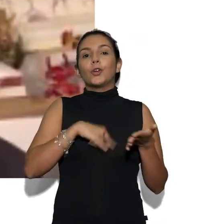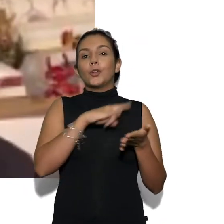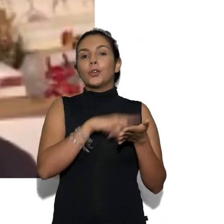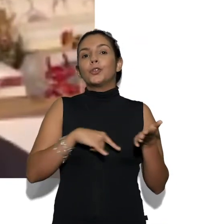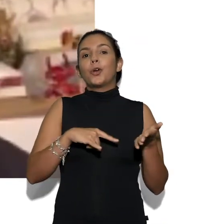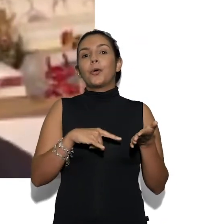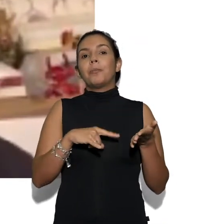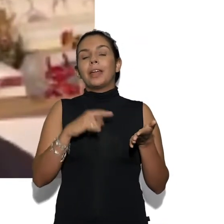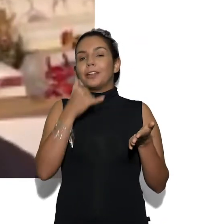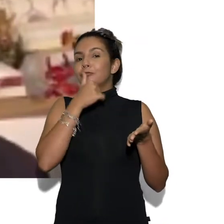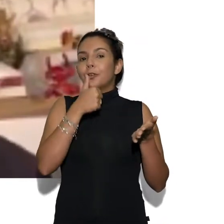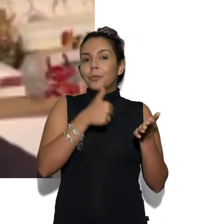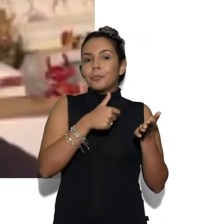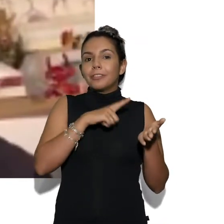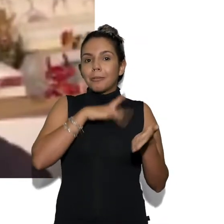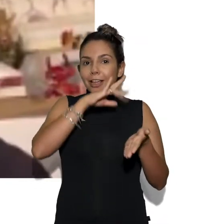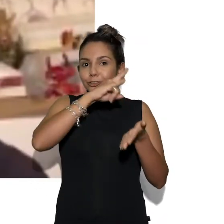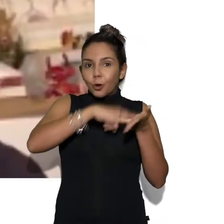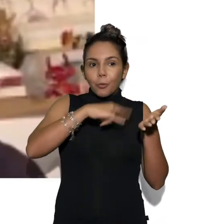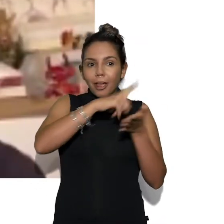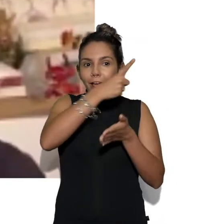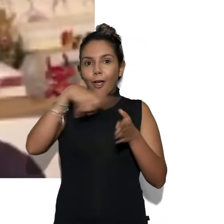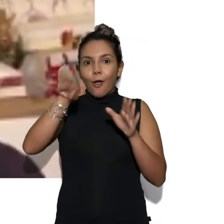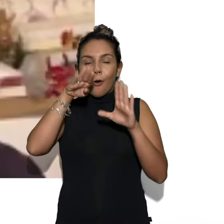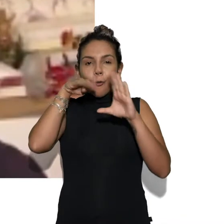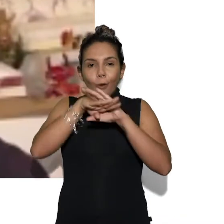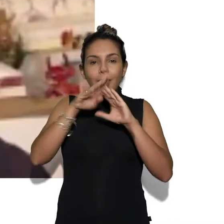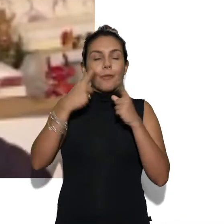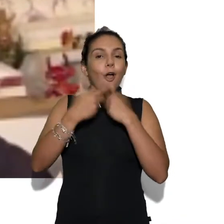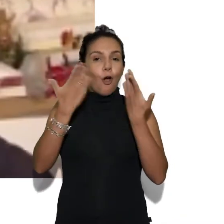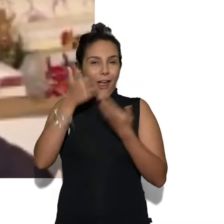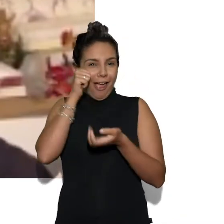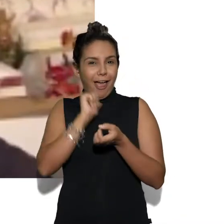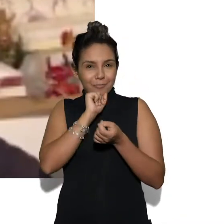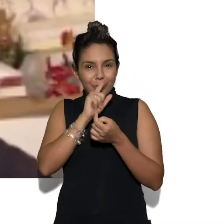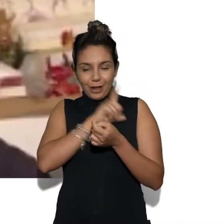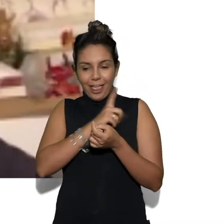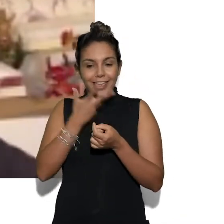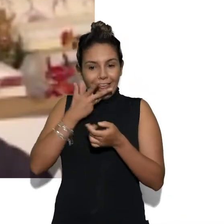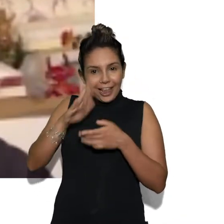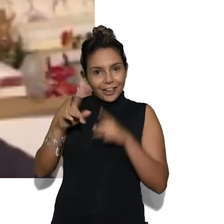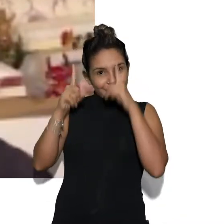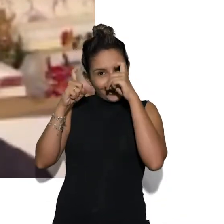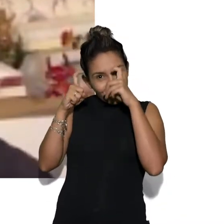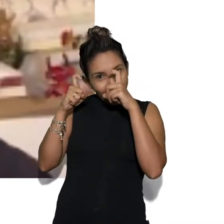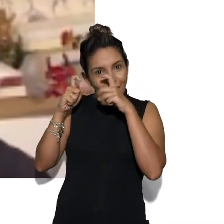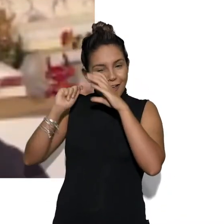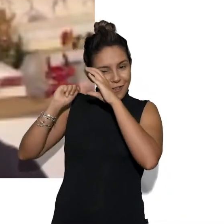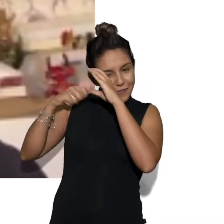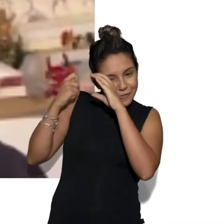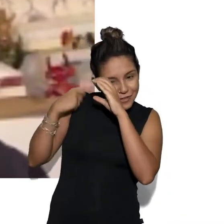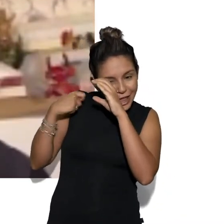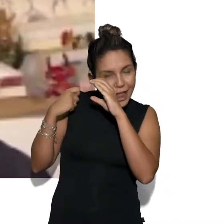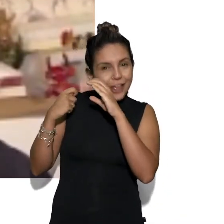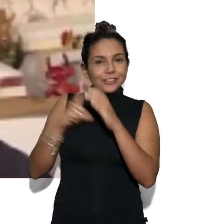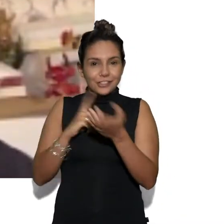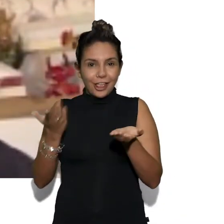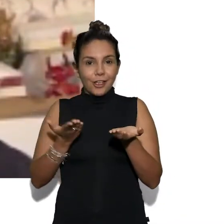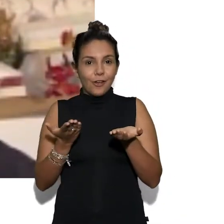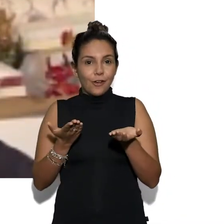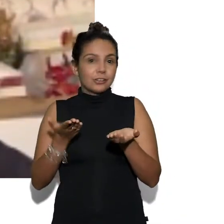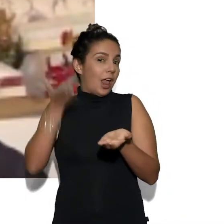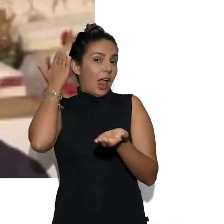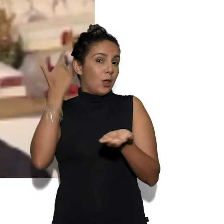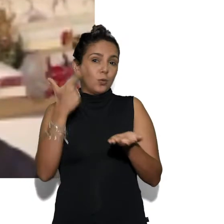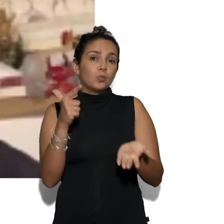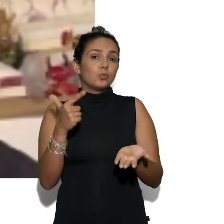mais documentados, não é? Possam deixar um rastro, uma espécie de diário a partir do qual depois reconstruam as suas vidas